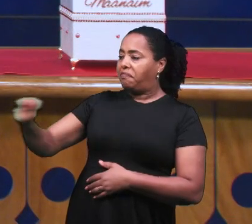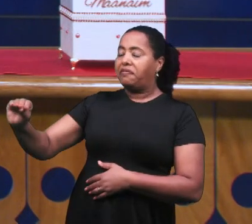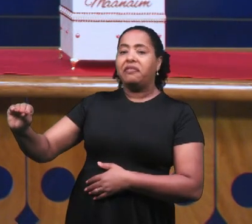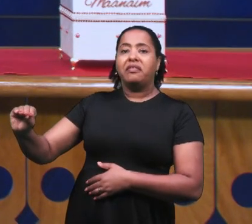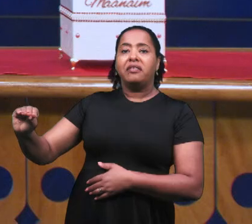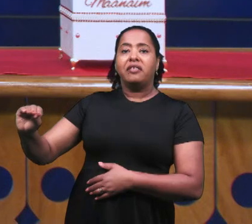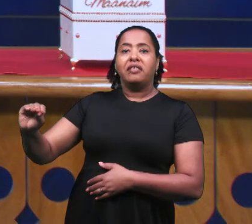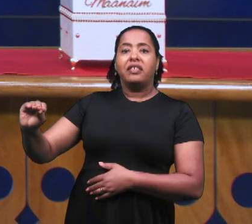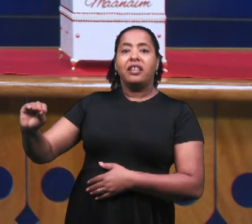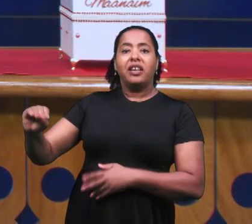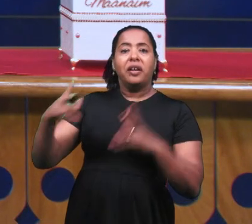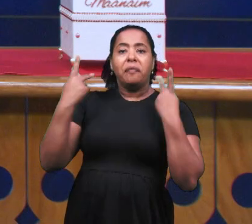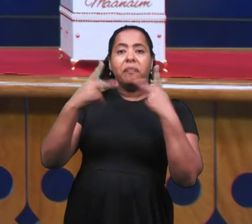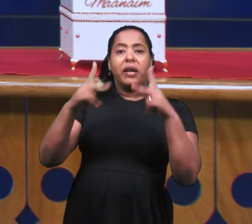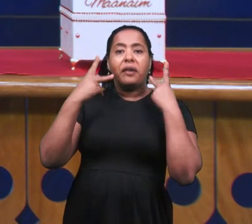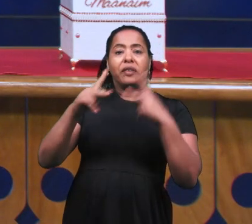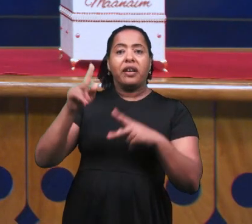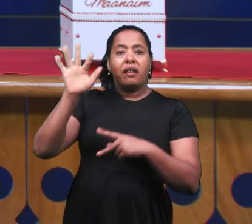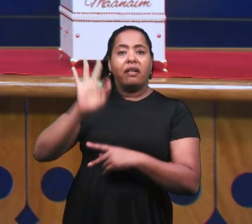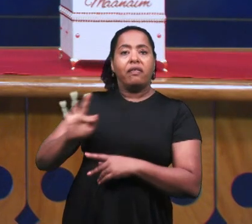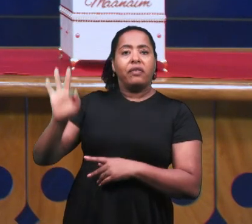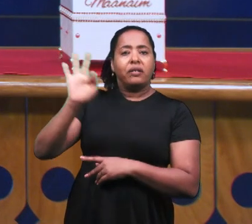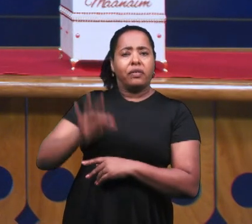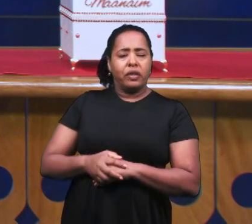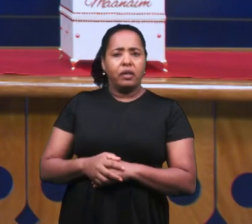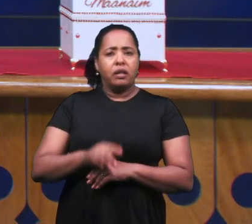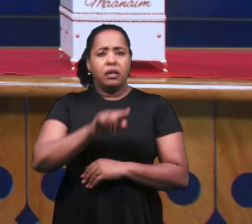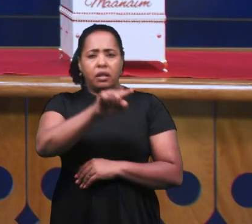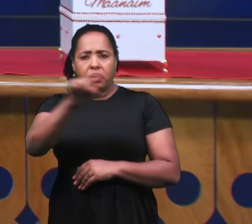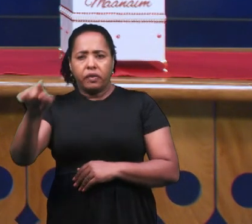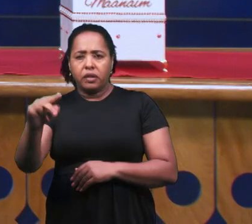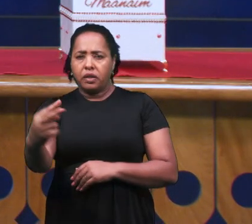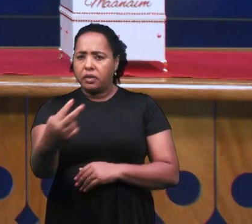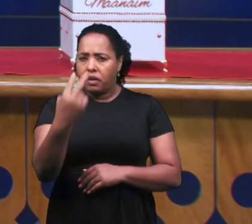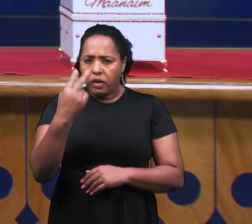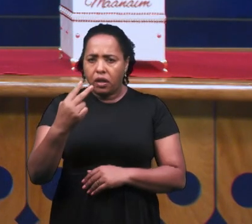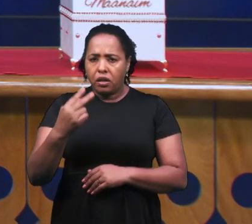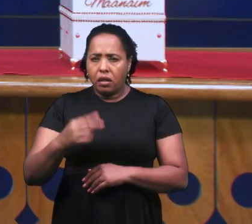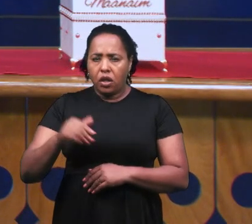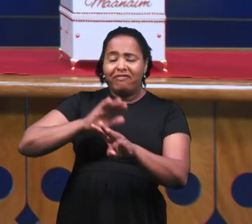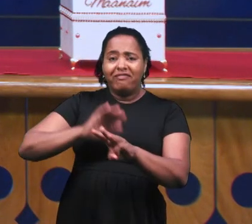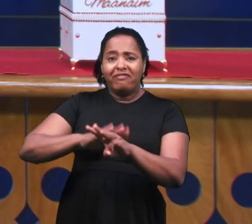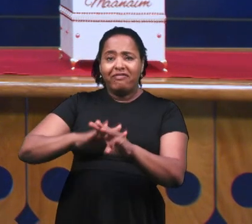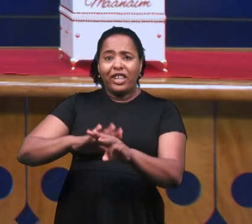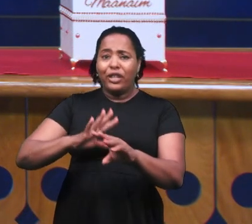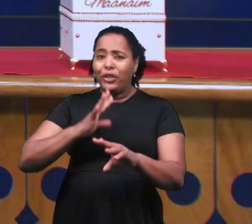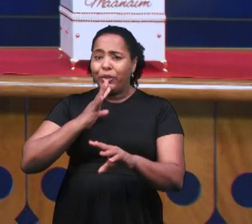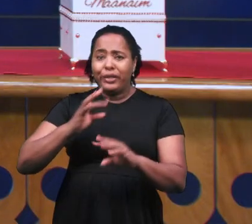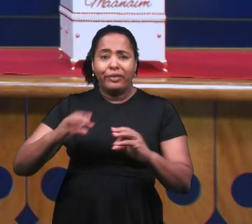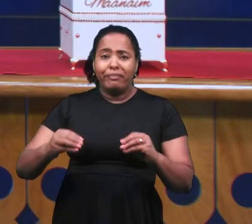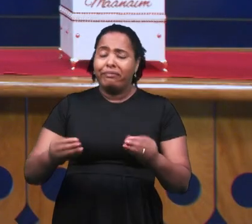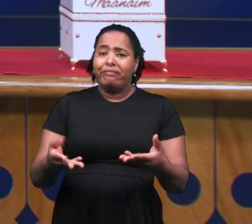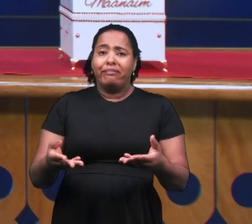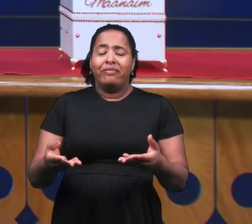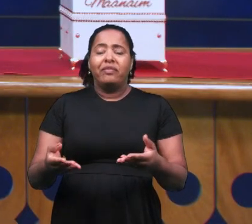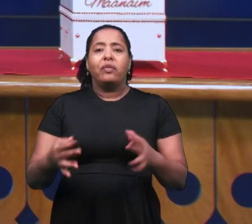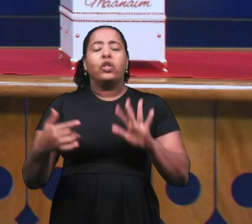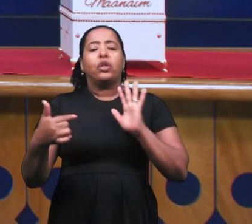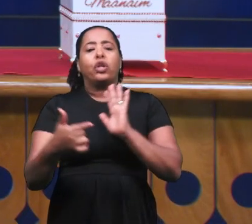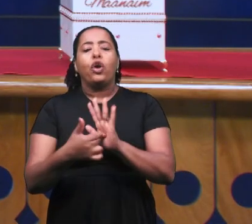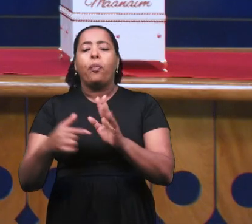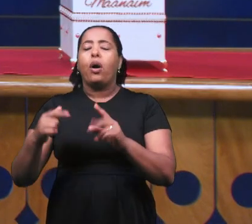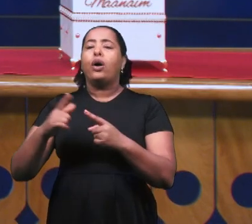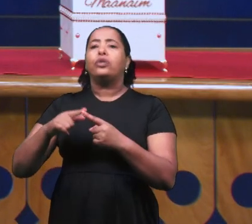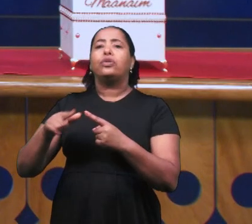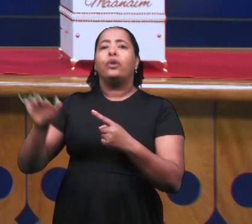Será que os irmãos que estão me ouvindo aqui nunca entenderam isso? Então, quando você fala em